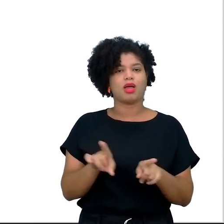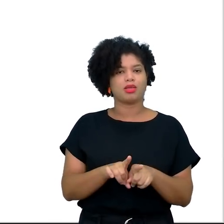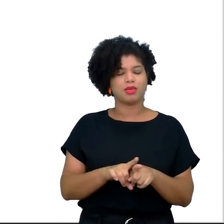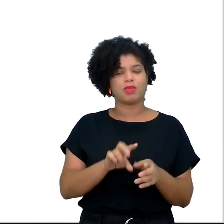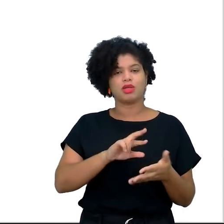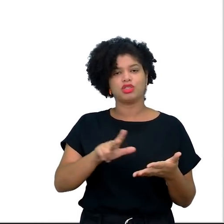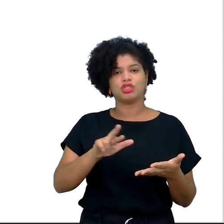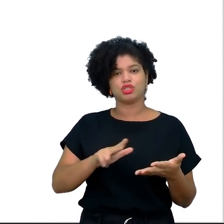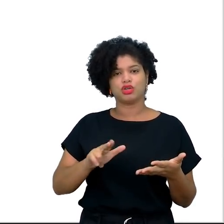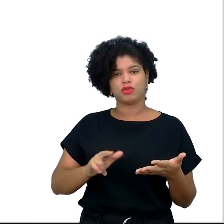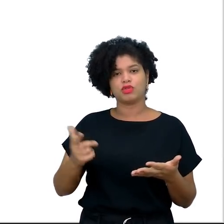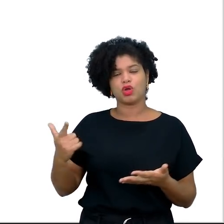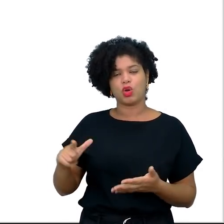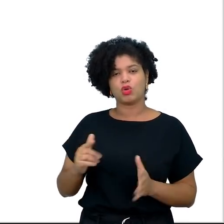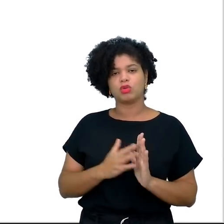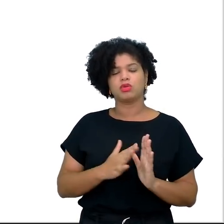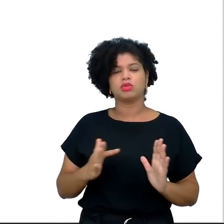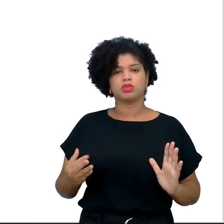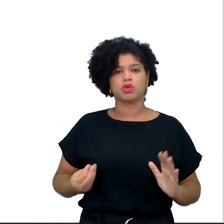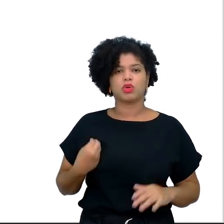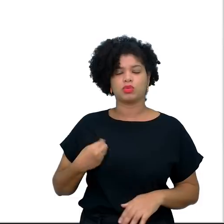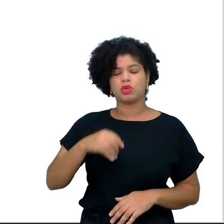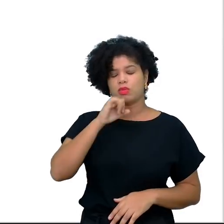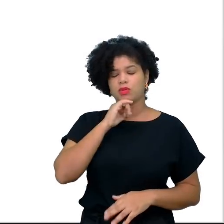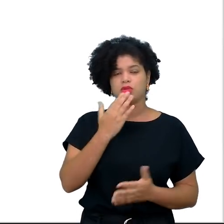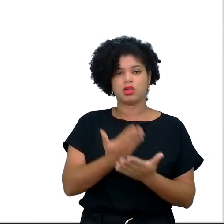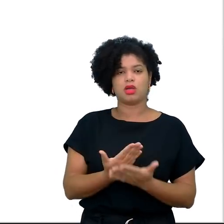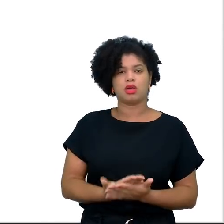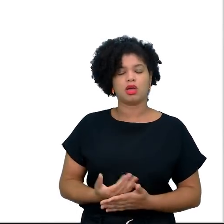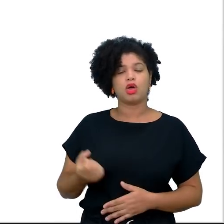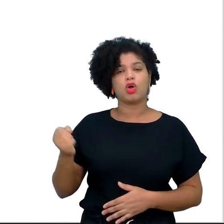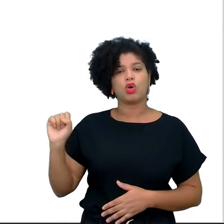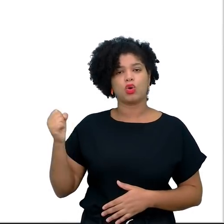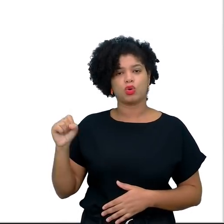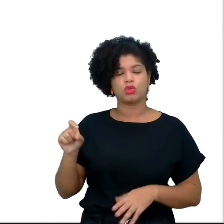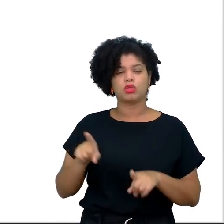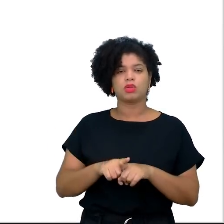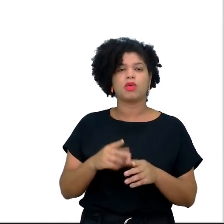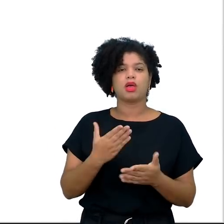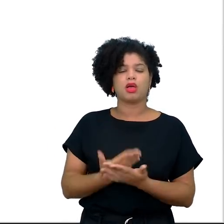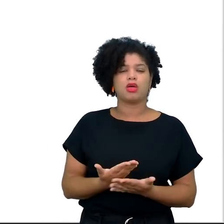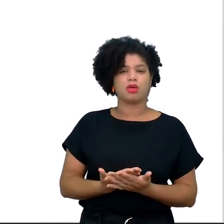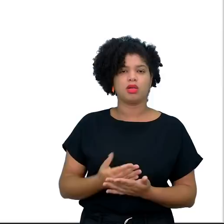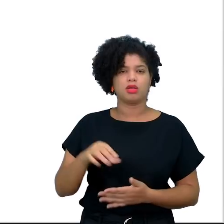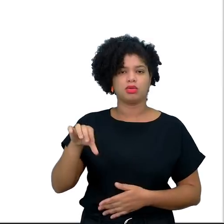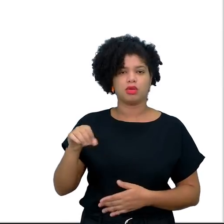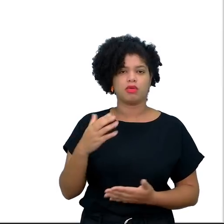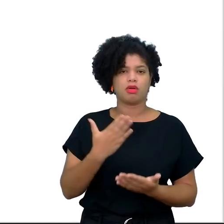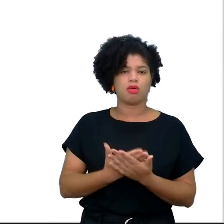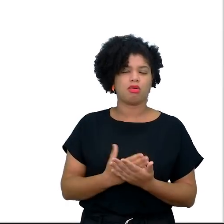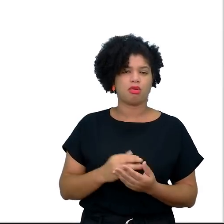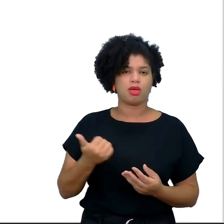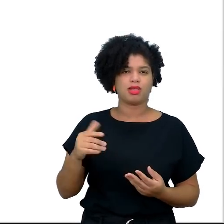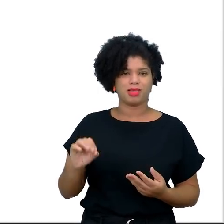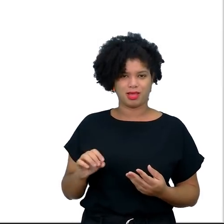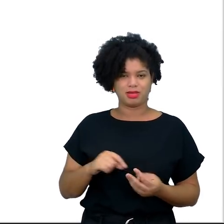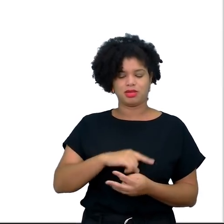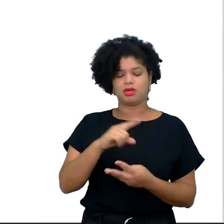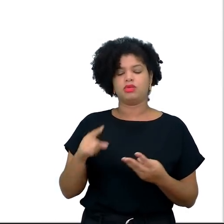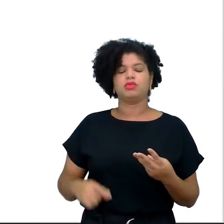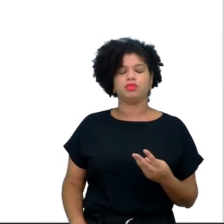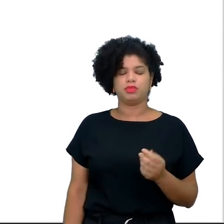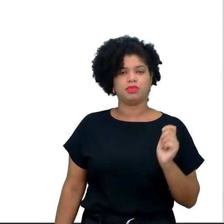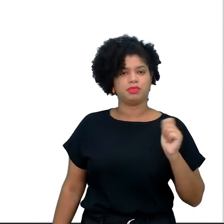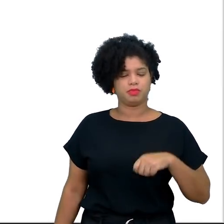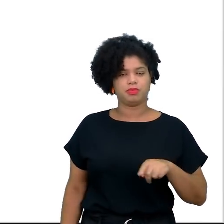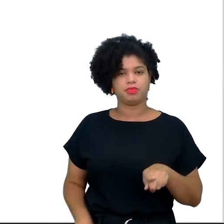muitas outras nessa mesma sequência, né, como na aula 8, na aula 9 e na aula 10. E aí eu não posso